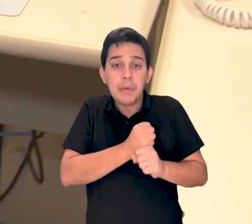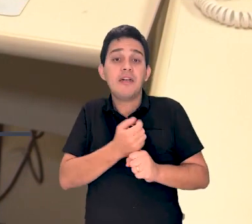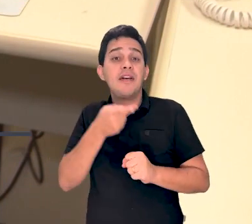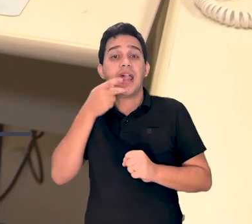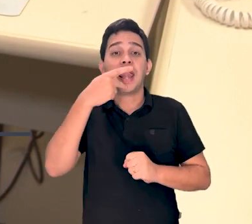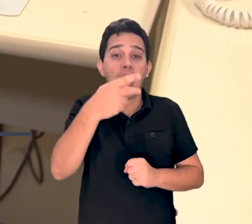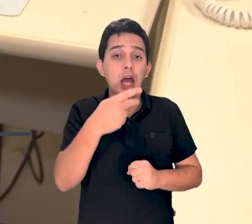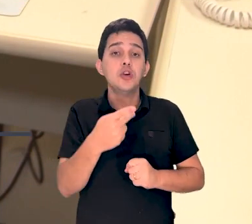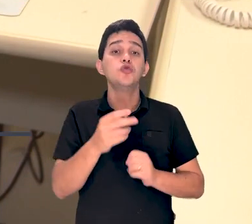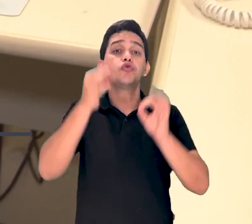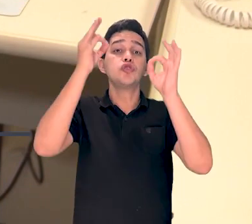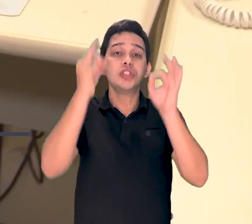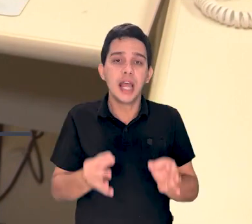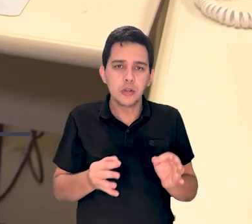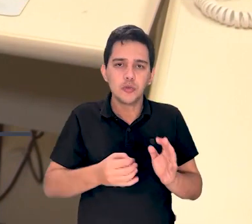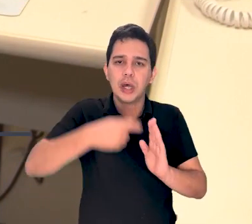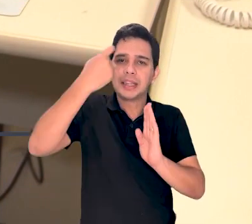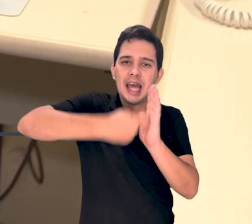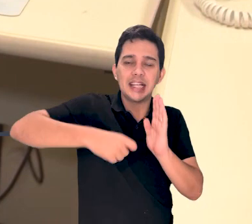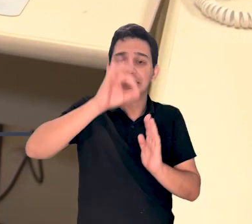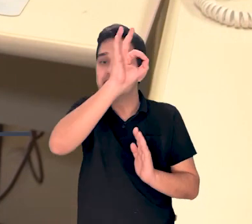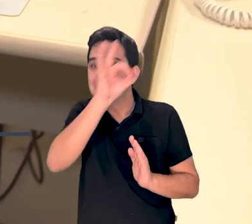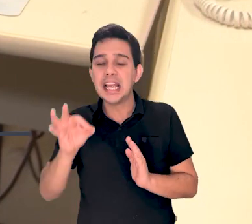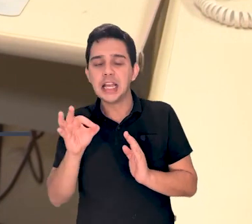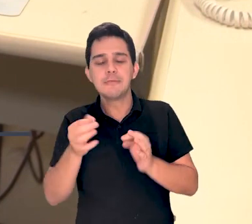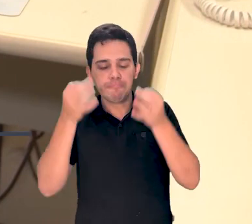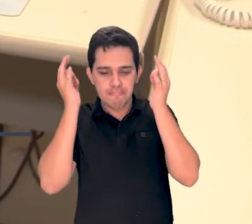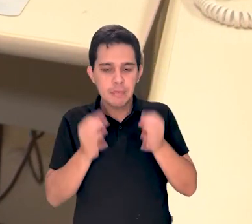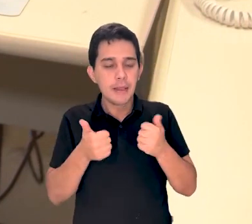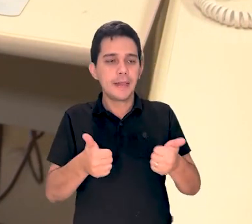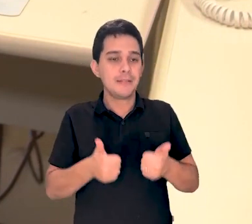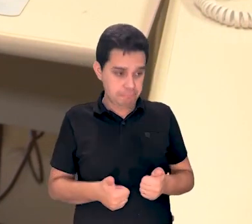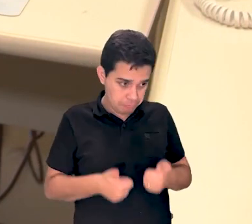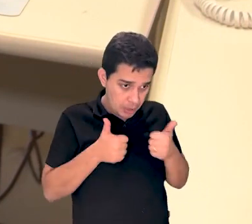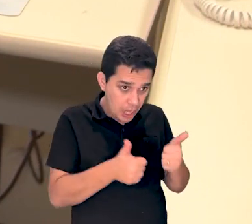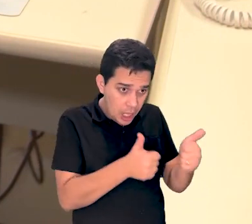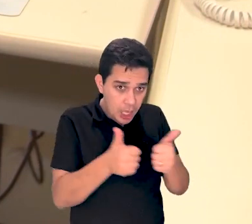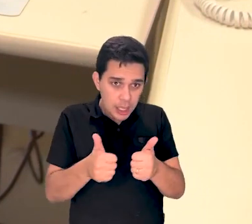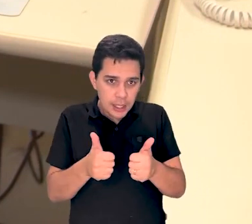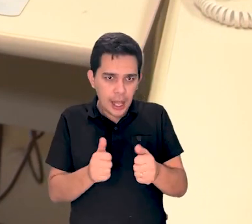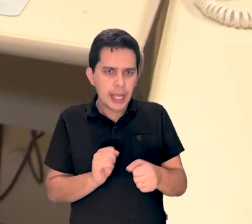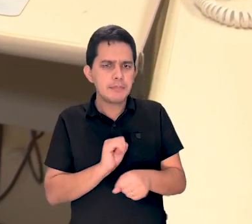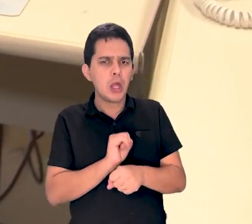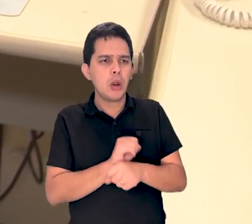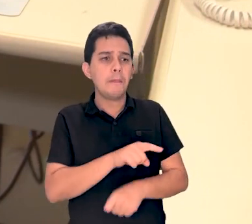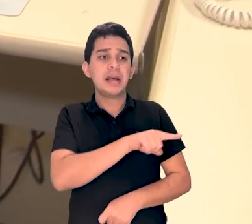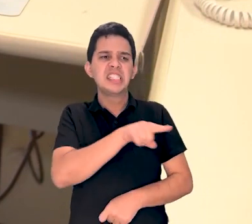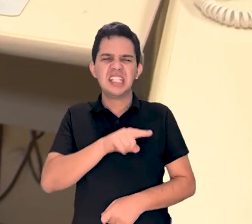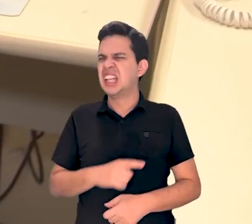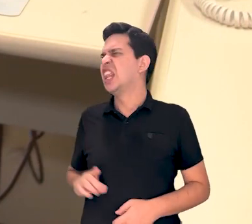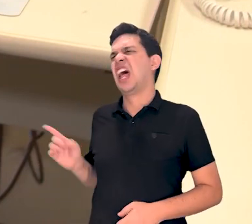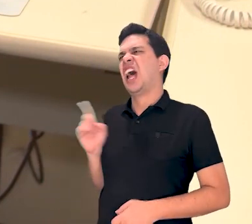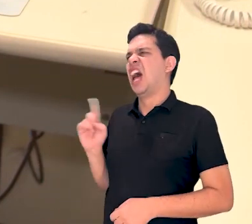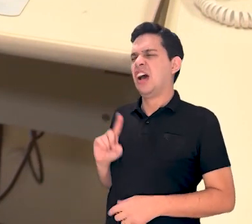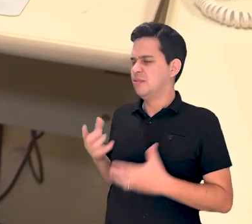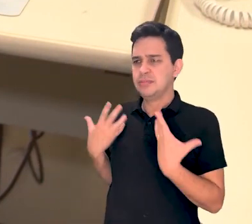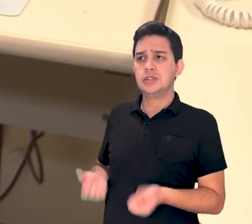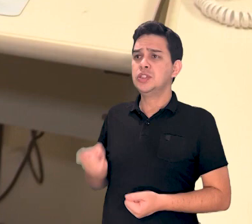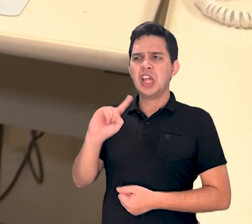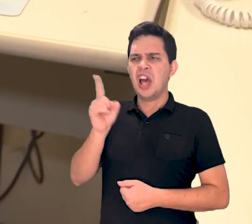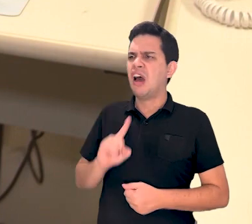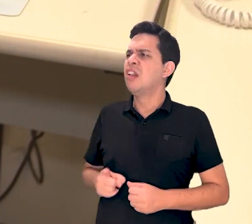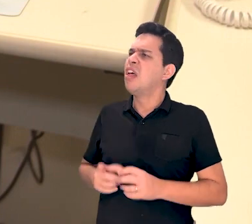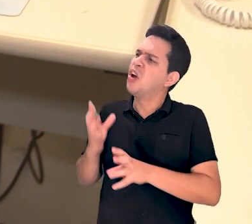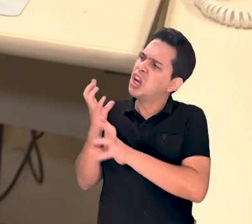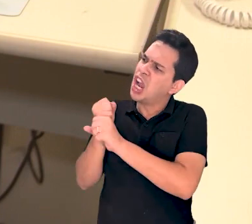Eles responderam todos negativamente na a oferta dizendo que era impossível fazer o cálculo da